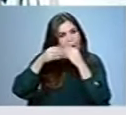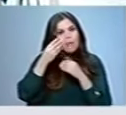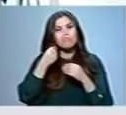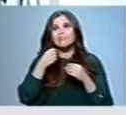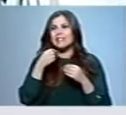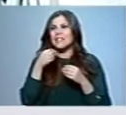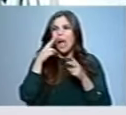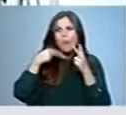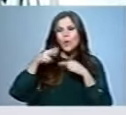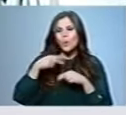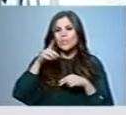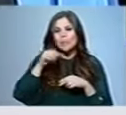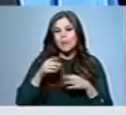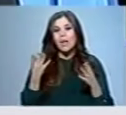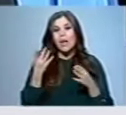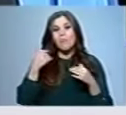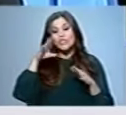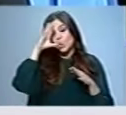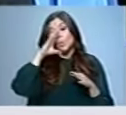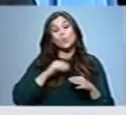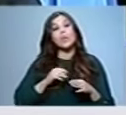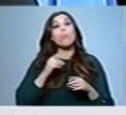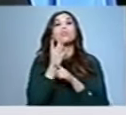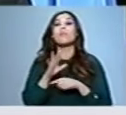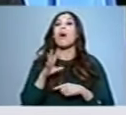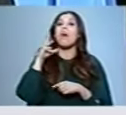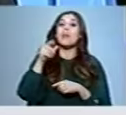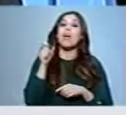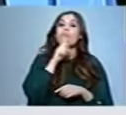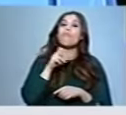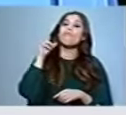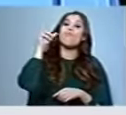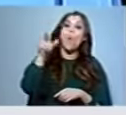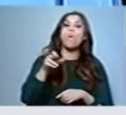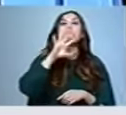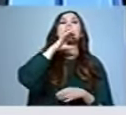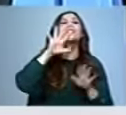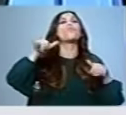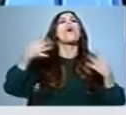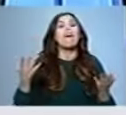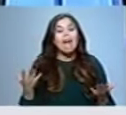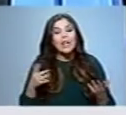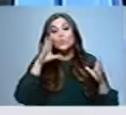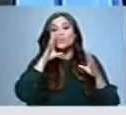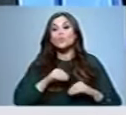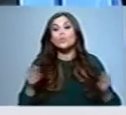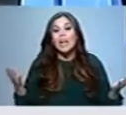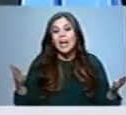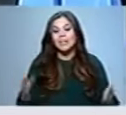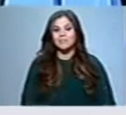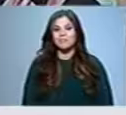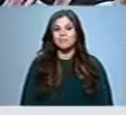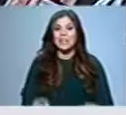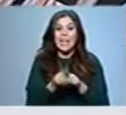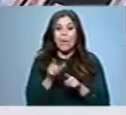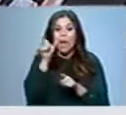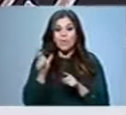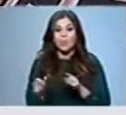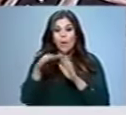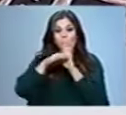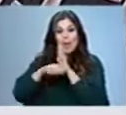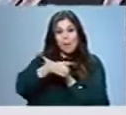Apesar de, como eu disse, não saber muito bem. Tipo, amanhã posso... Olha, vou para o Tajiquistão, não sei. Esse uma pessoa vai indo e vai vendo. Como aqui estás na praça, já